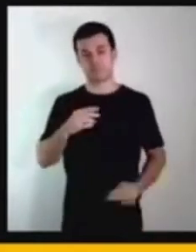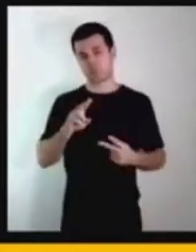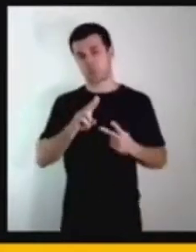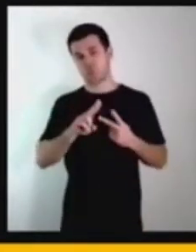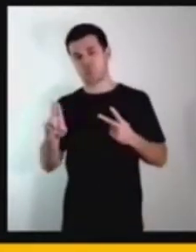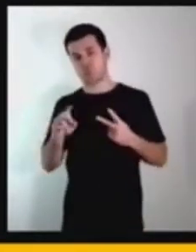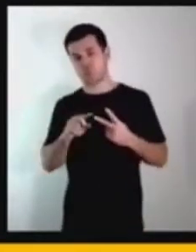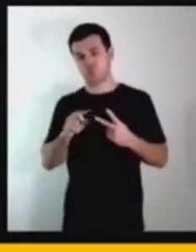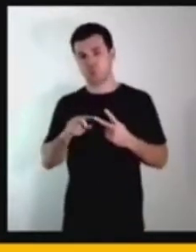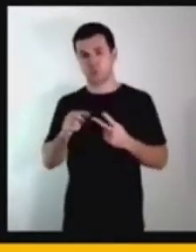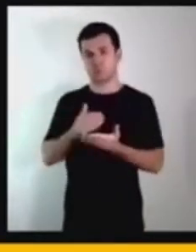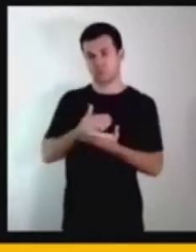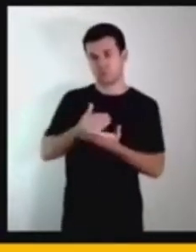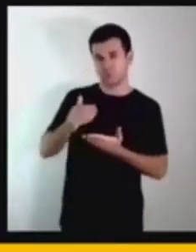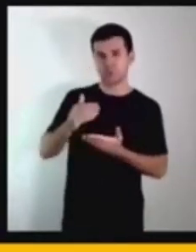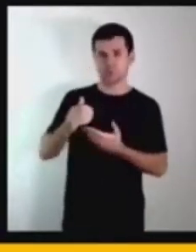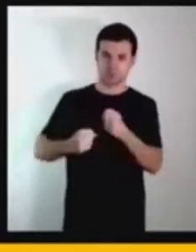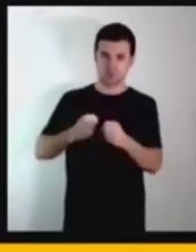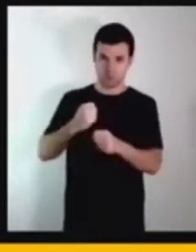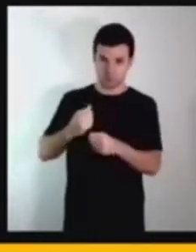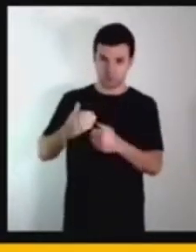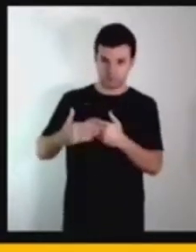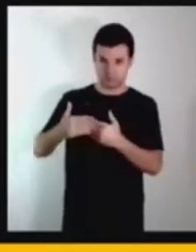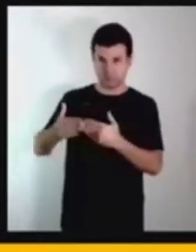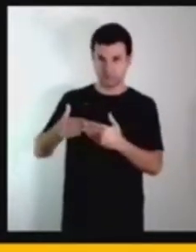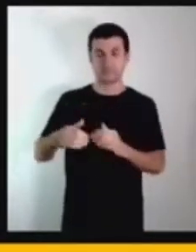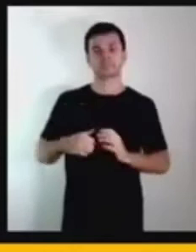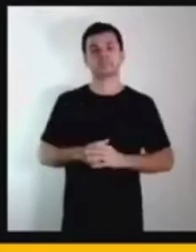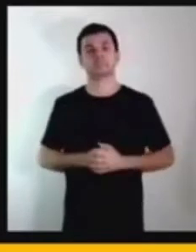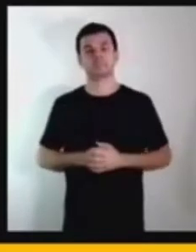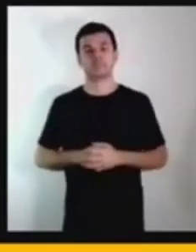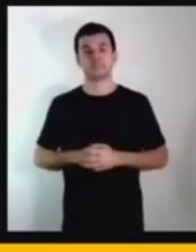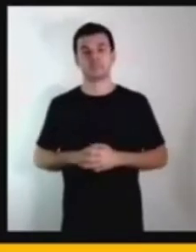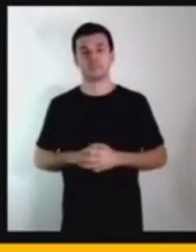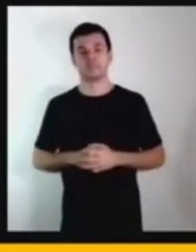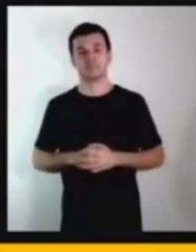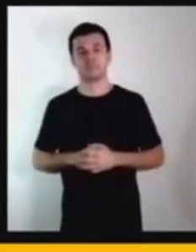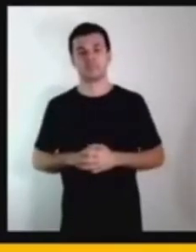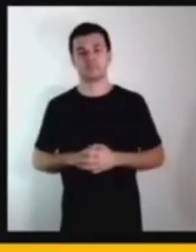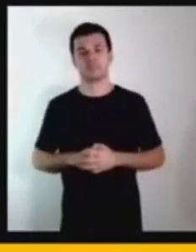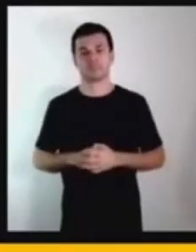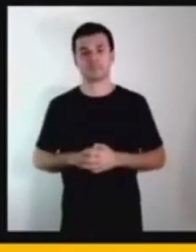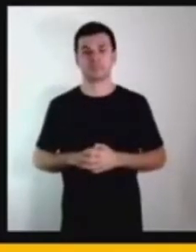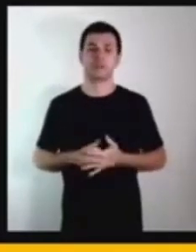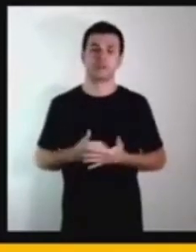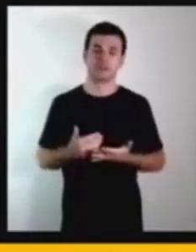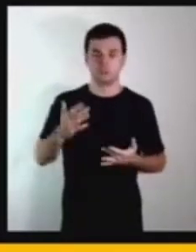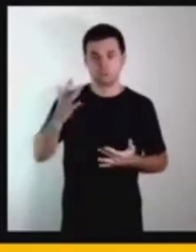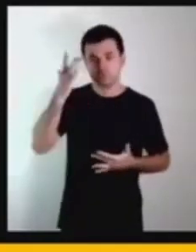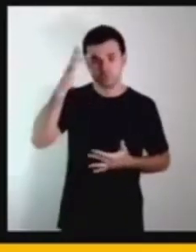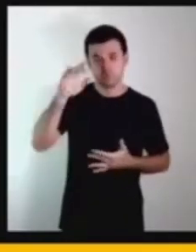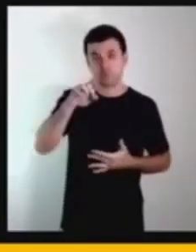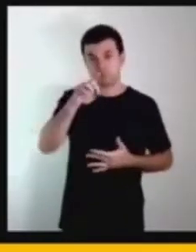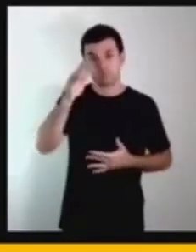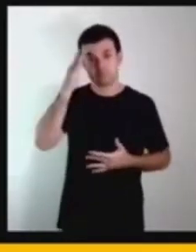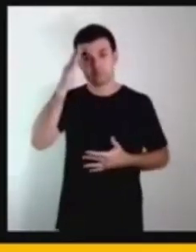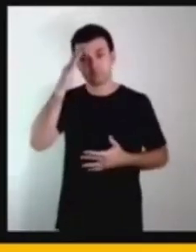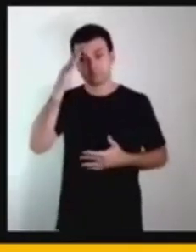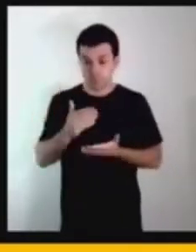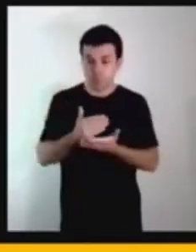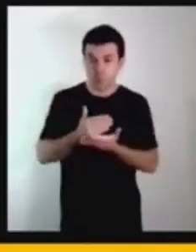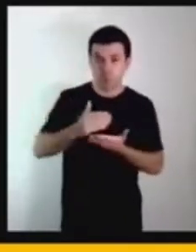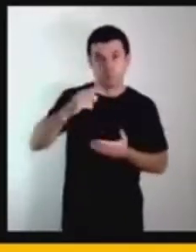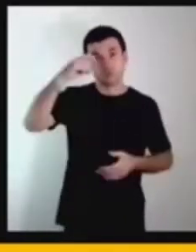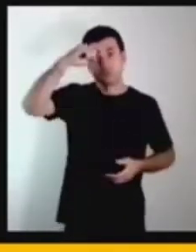que tem no começo do ano. E assim, não sei se vocês sabem, mas também a primeira chuva de janeiro, ela é